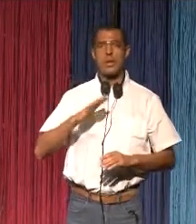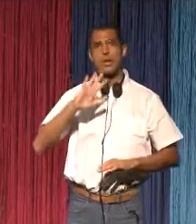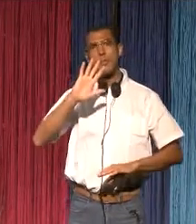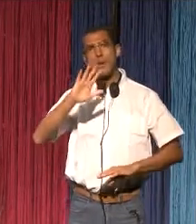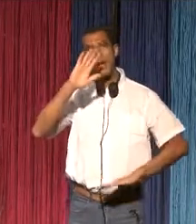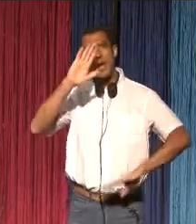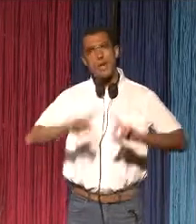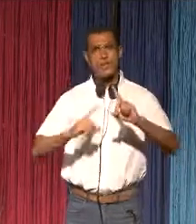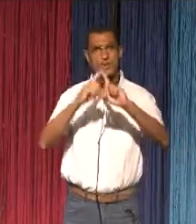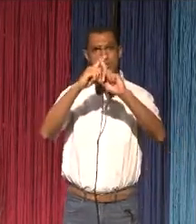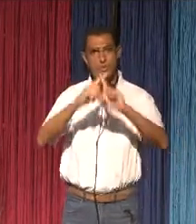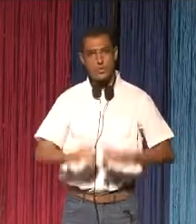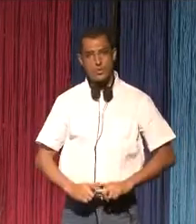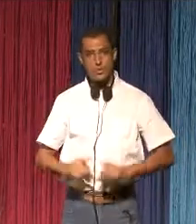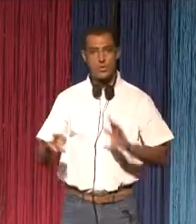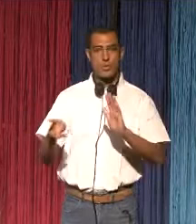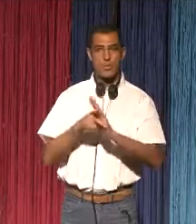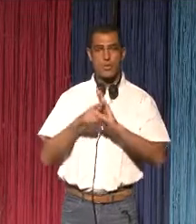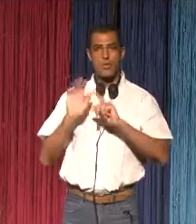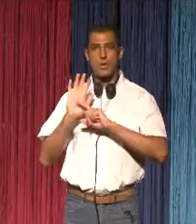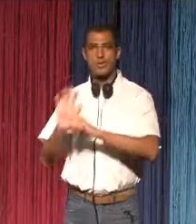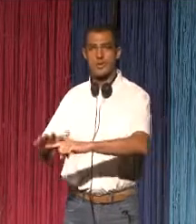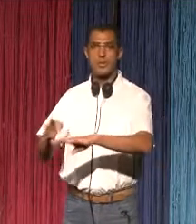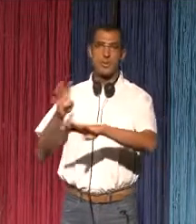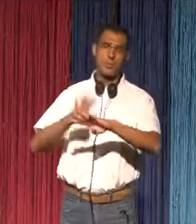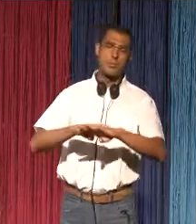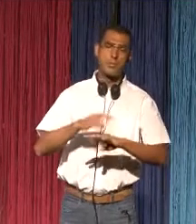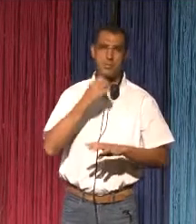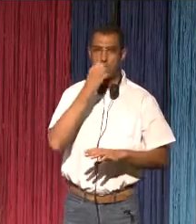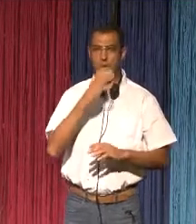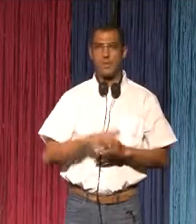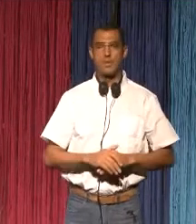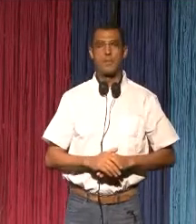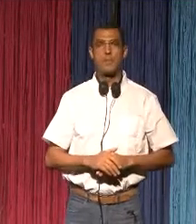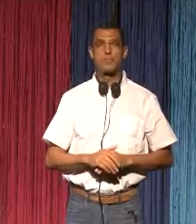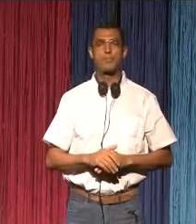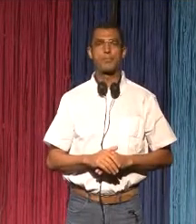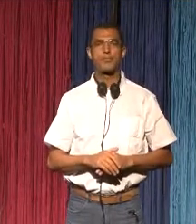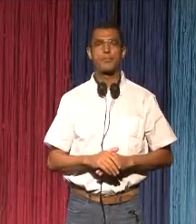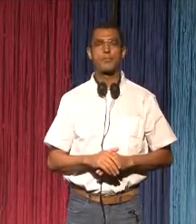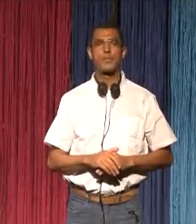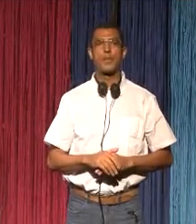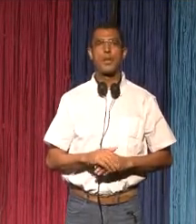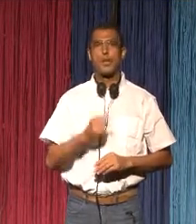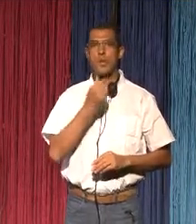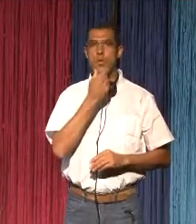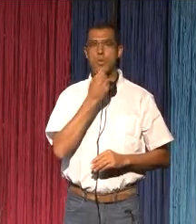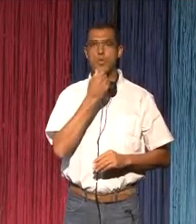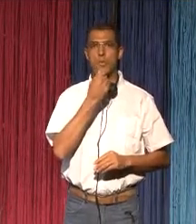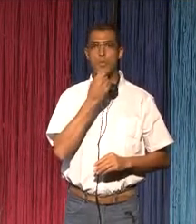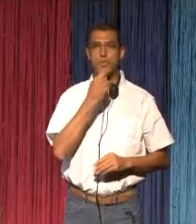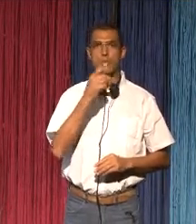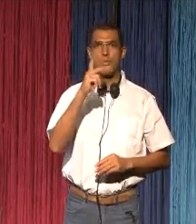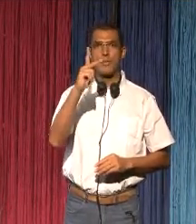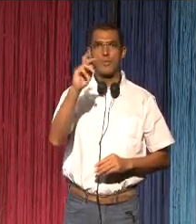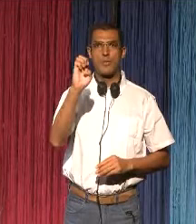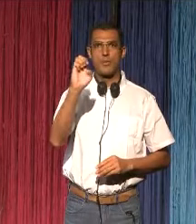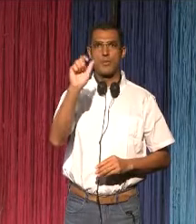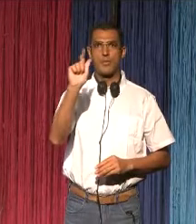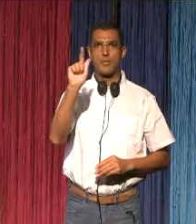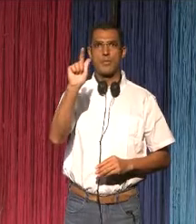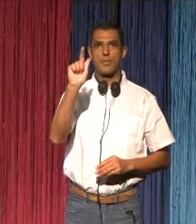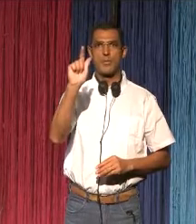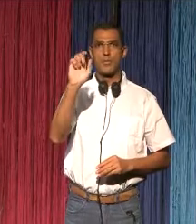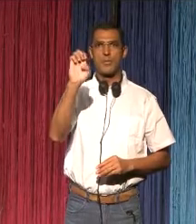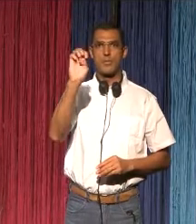e divertir. O Piaget, por exemplo, só para terminar. O Piaget, por exemplo, eu acho muito interessante. No meu modo de